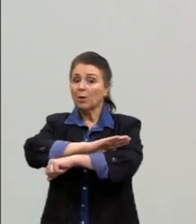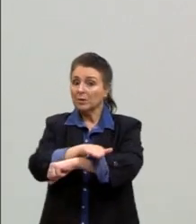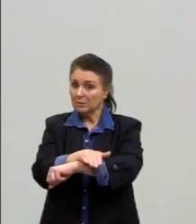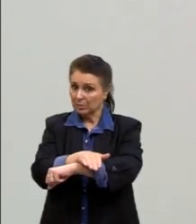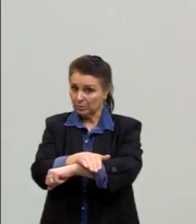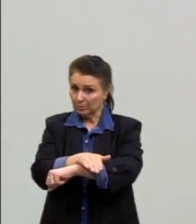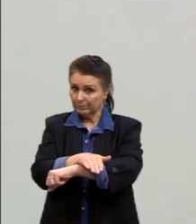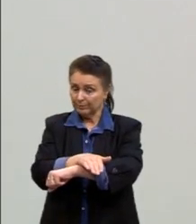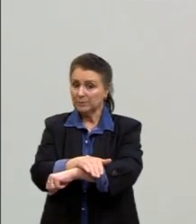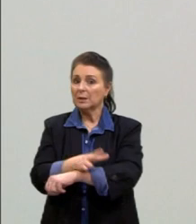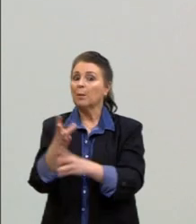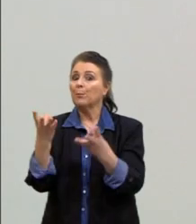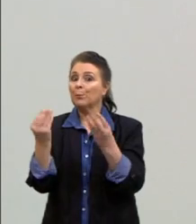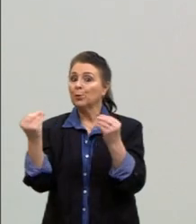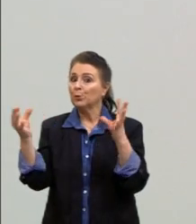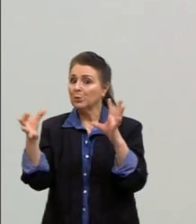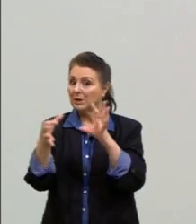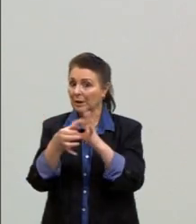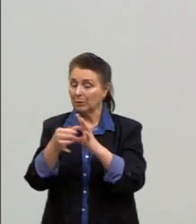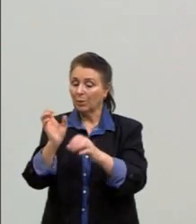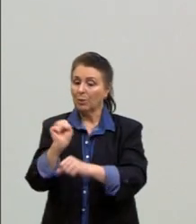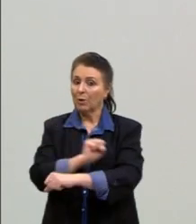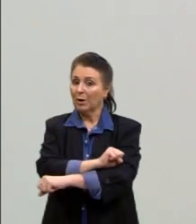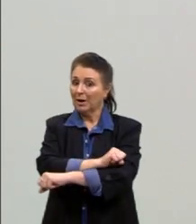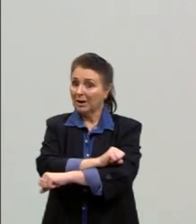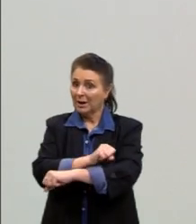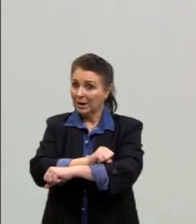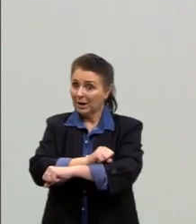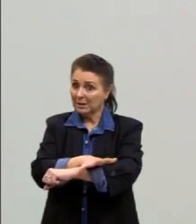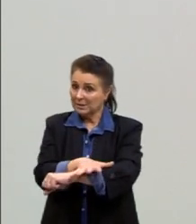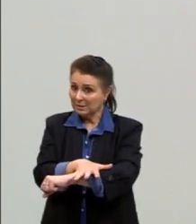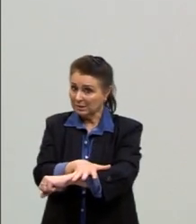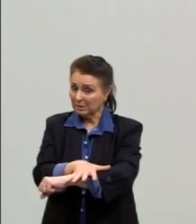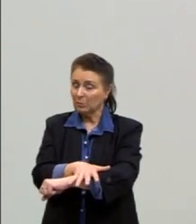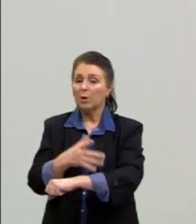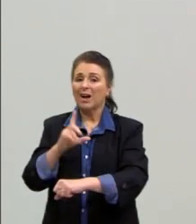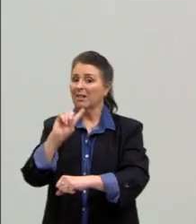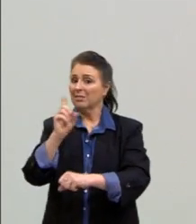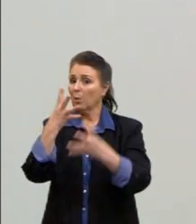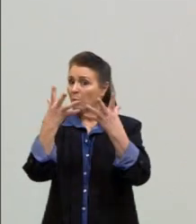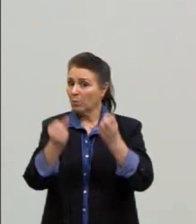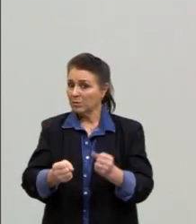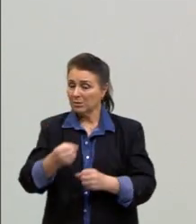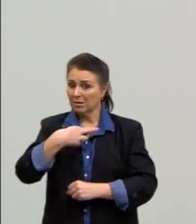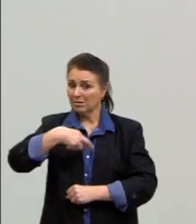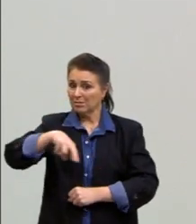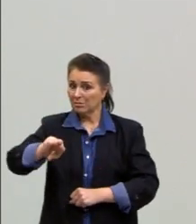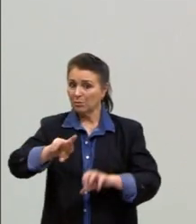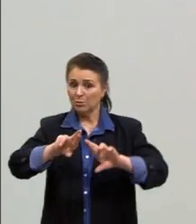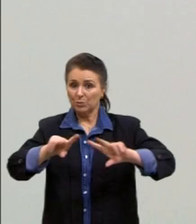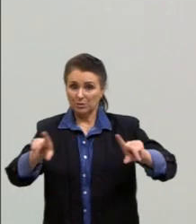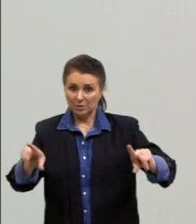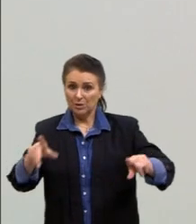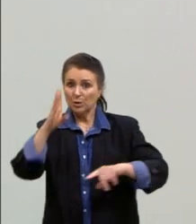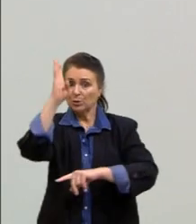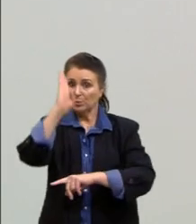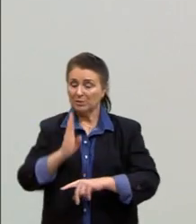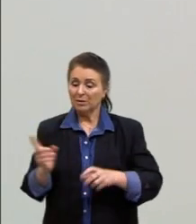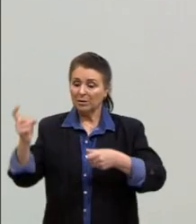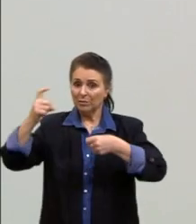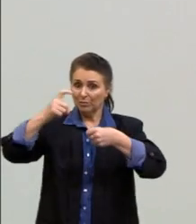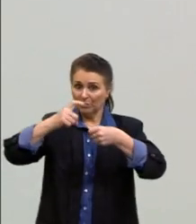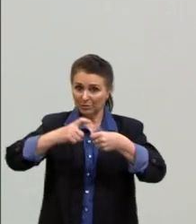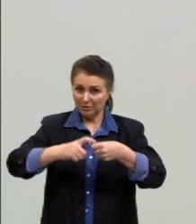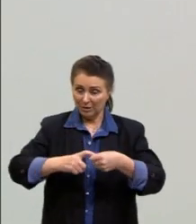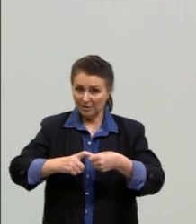Ele tá muito ligado ao racismo a gente sabe que a intolerância religiosa no Brasil Ela É principalmente voltada para religiões de